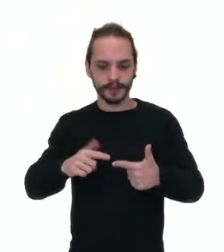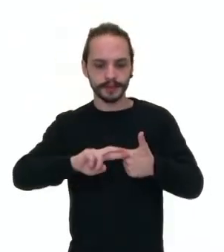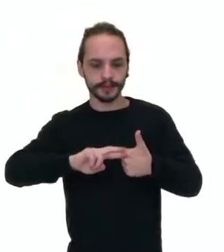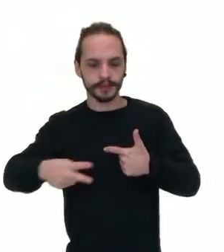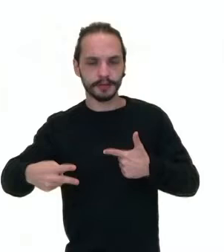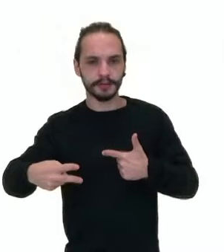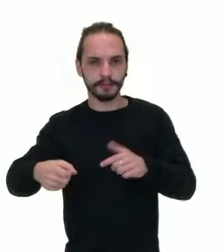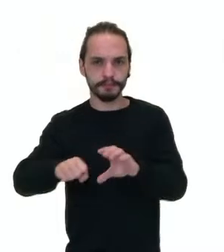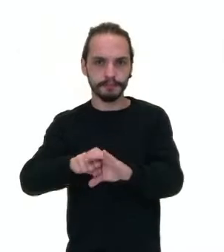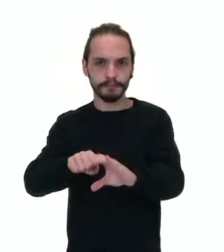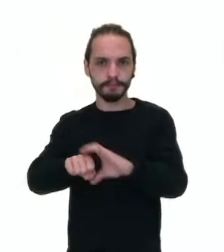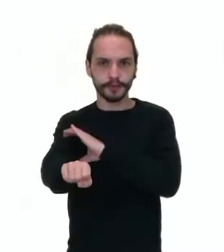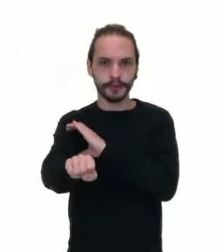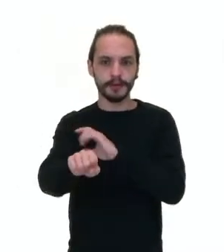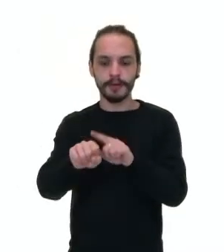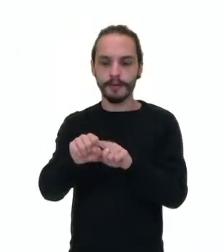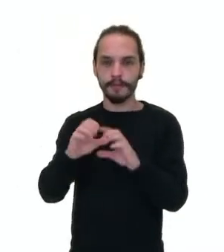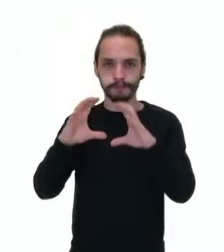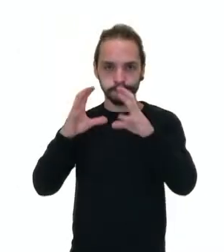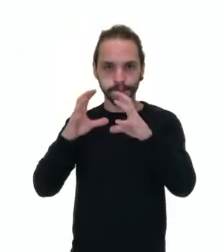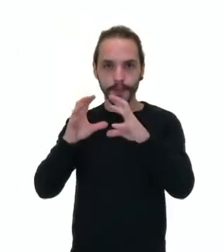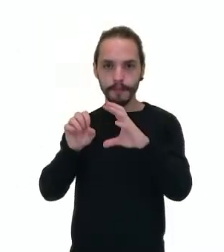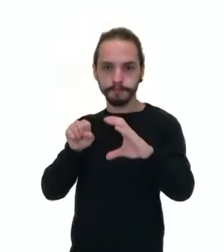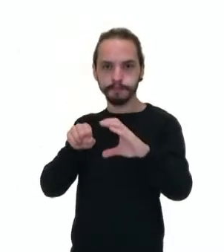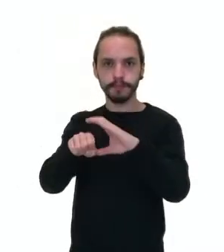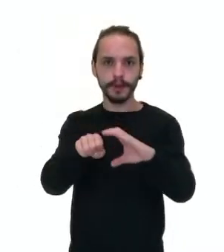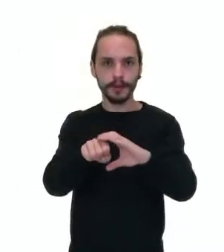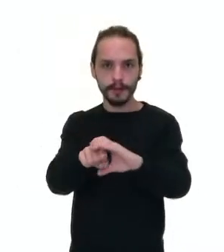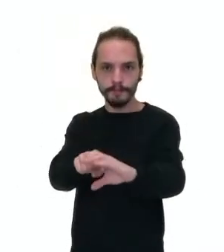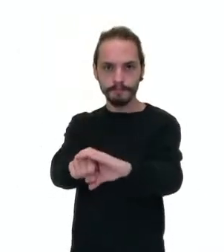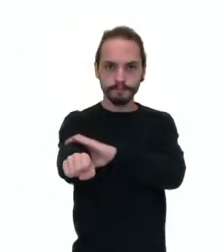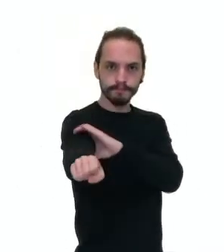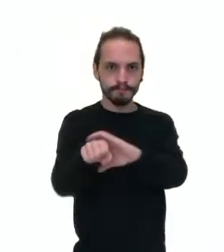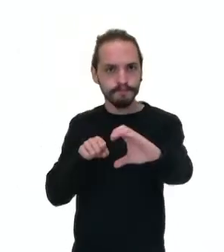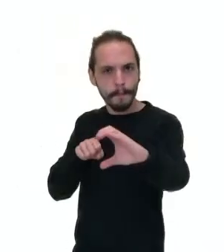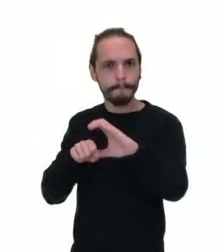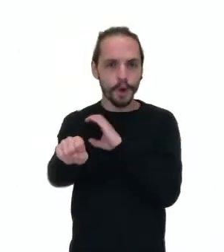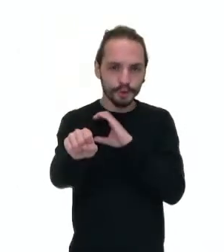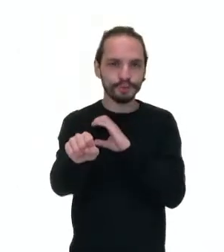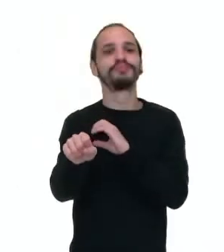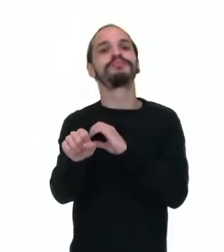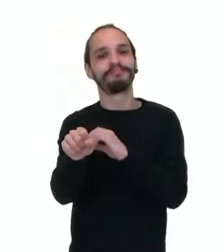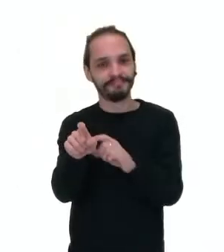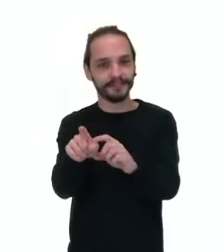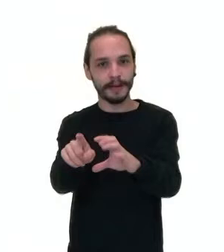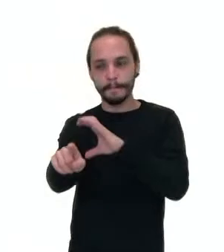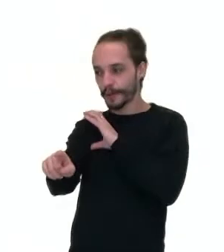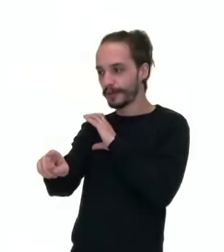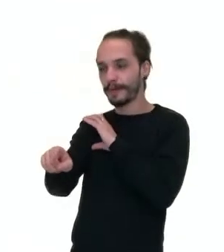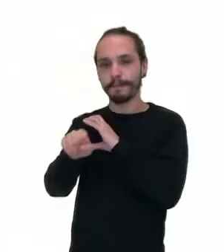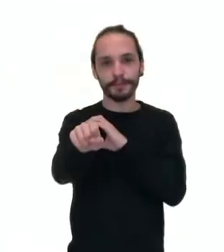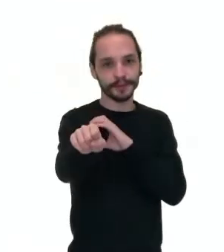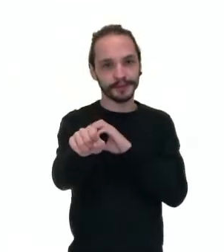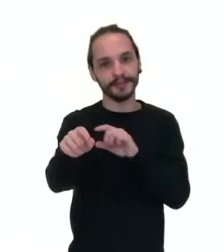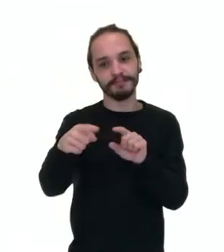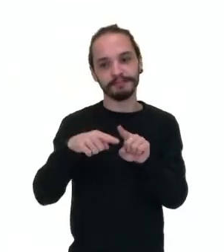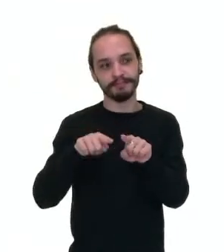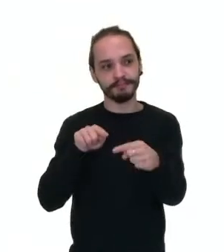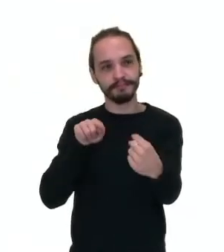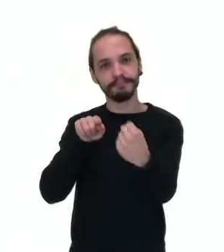Ou seja, a bola vai para frente e o canhão tende para trás. Então vejam que nesse caso as